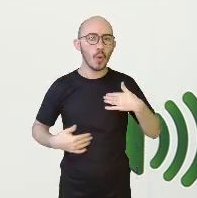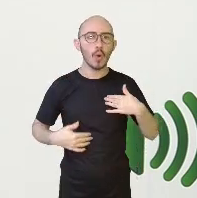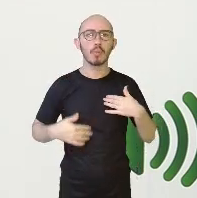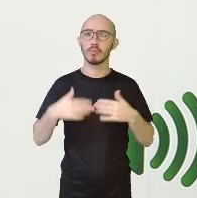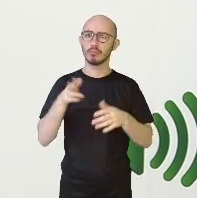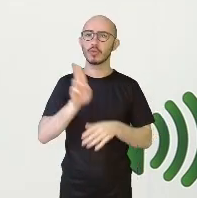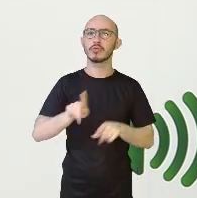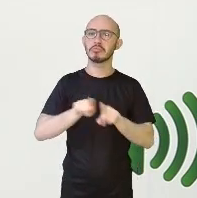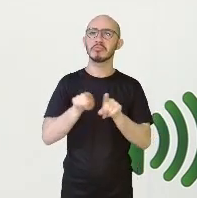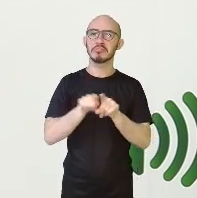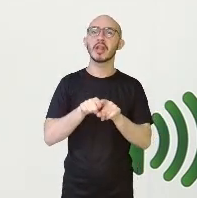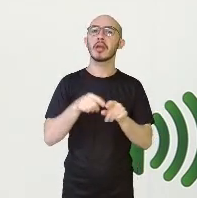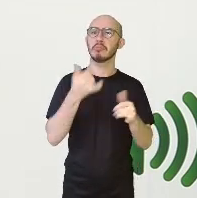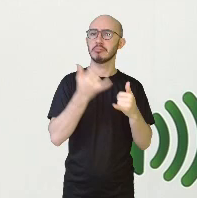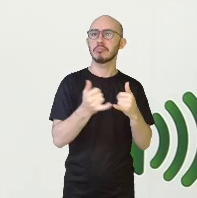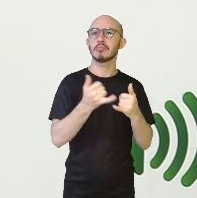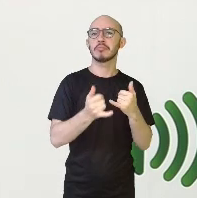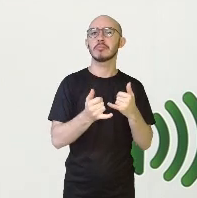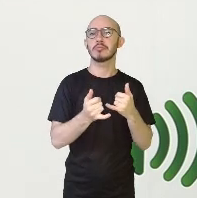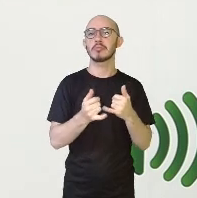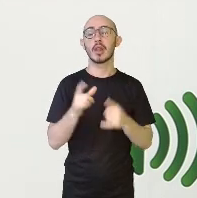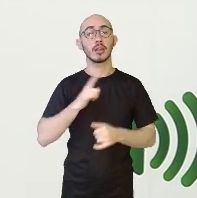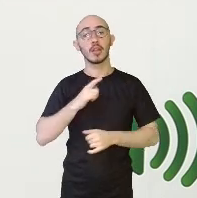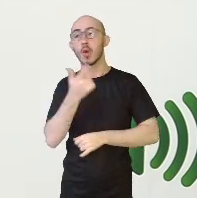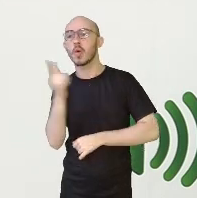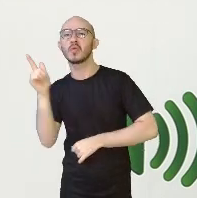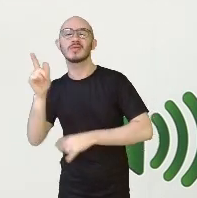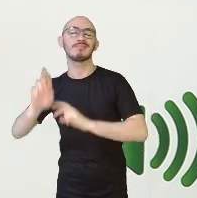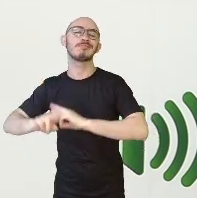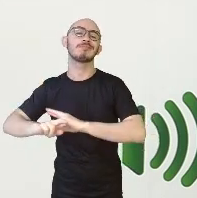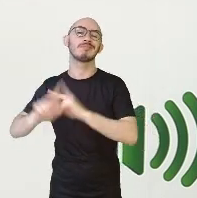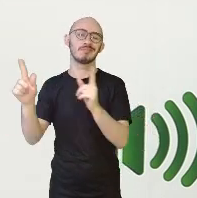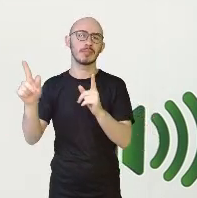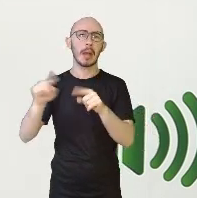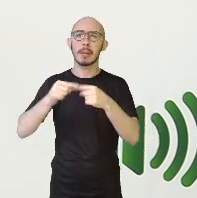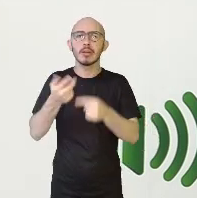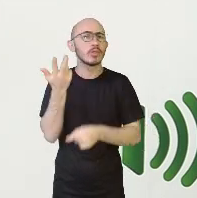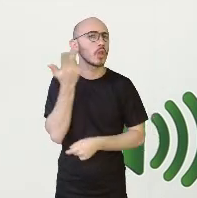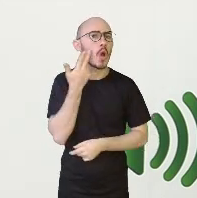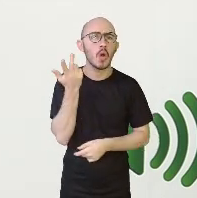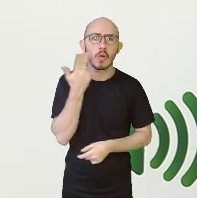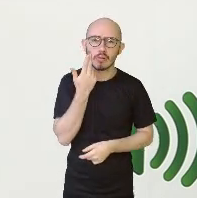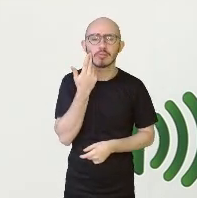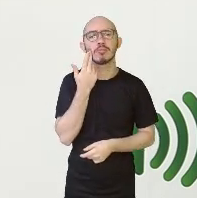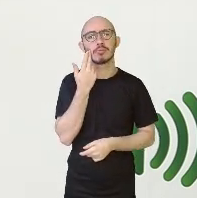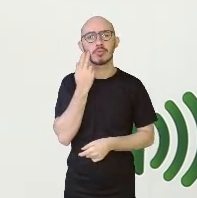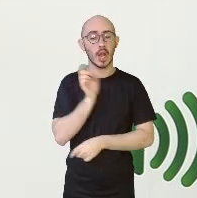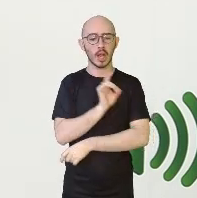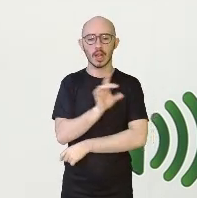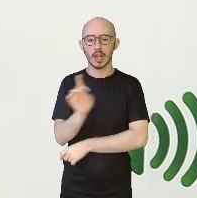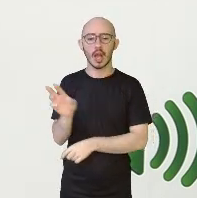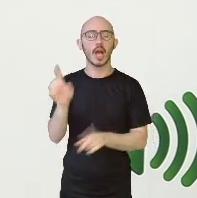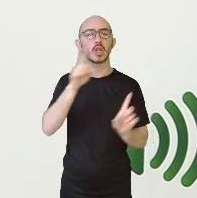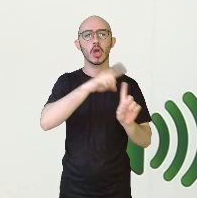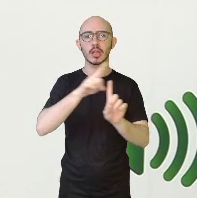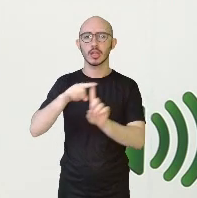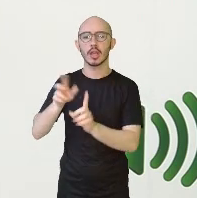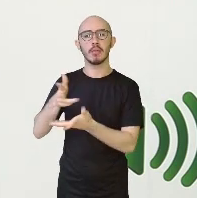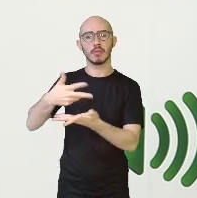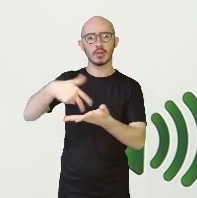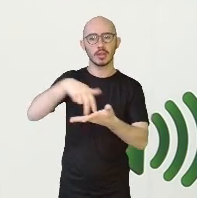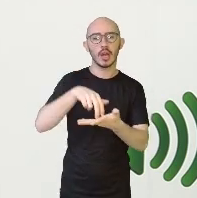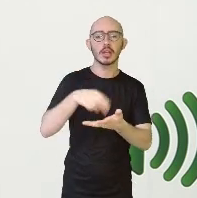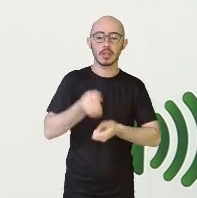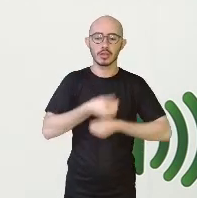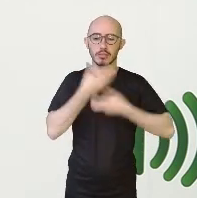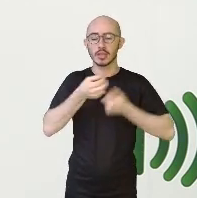utiliza também são parecidas, e outras não. E isso é normal. Cada manifestação cultural, cada dança,